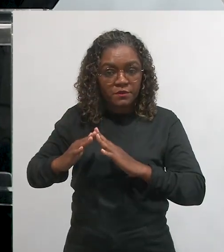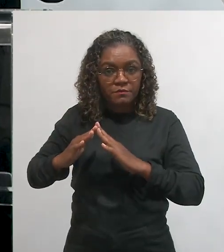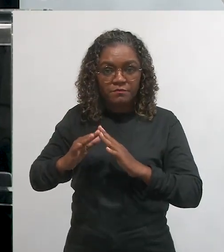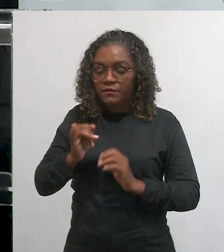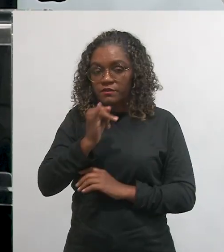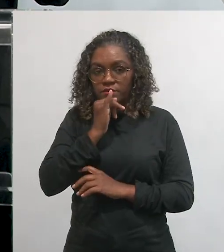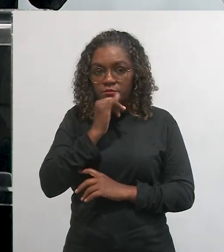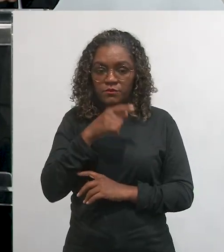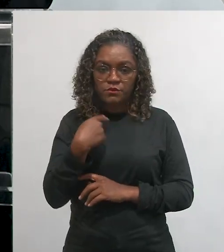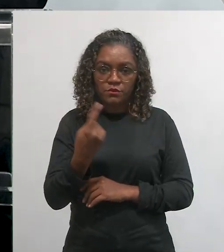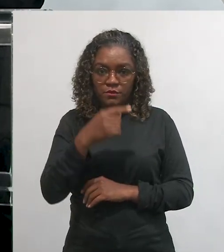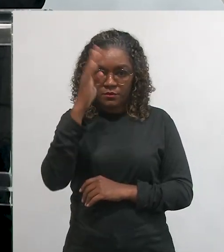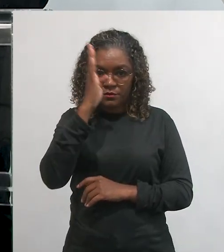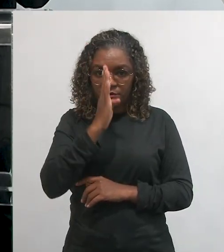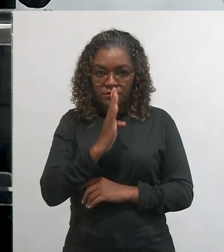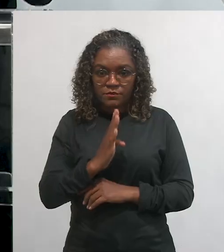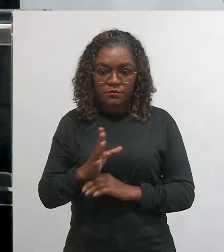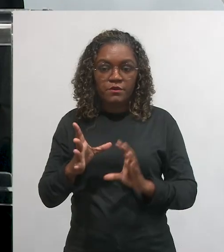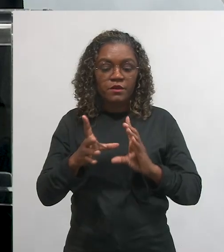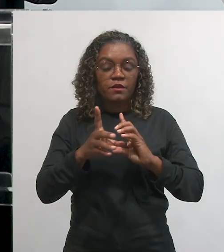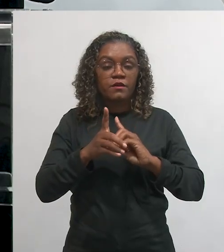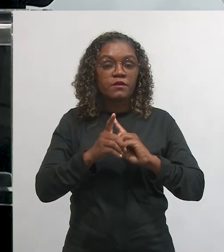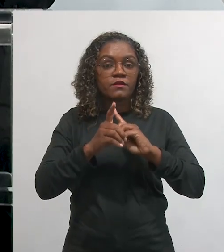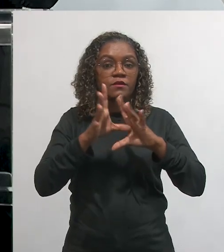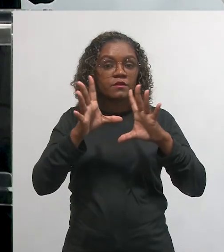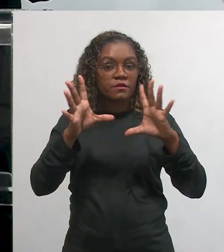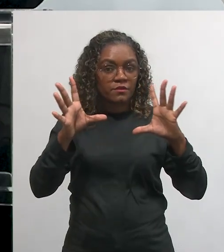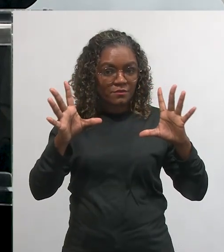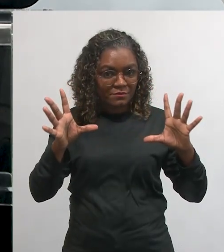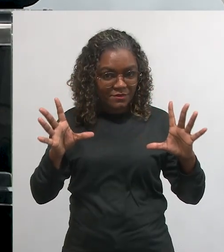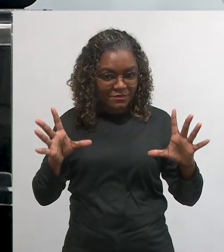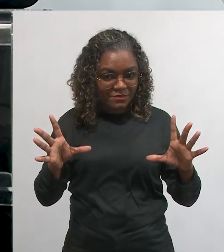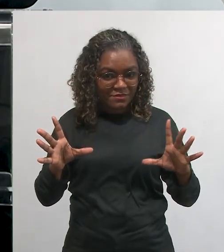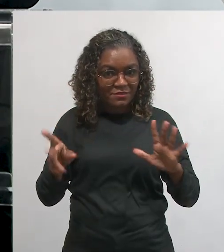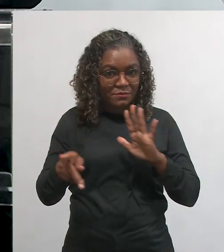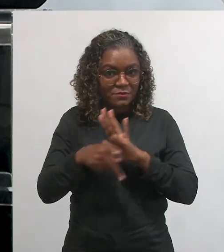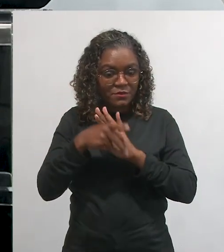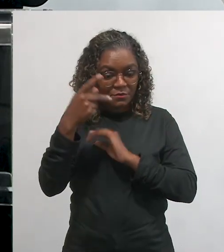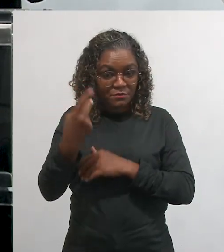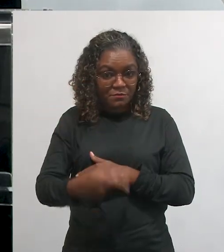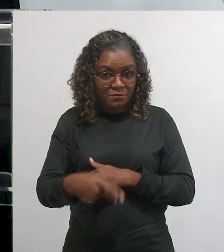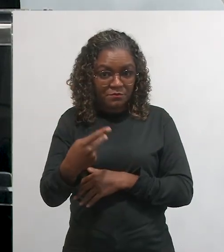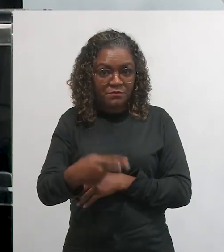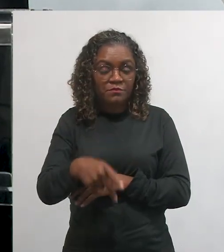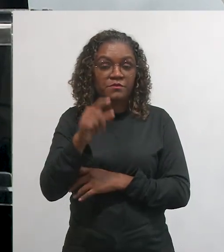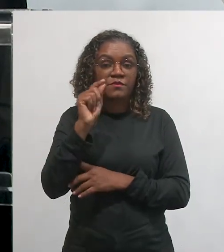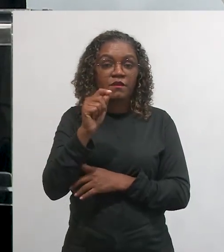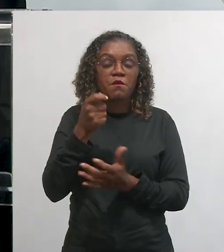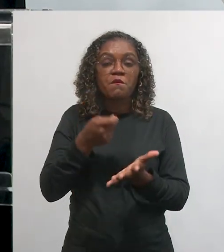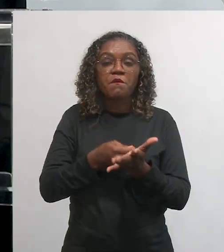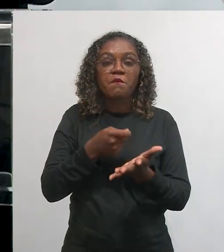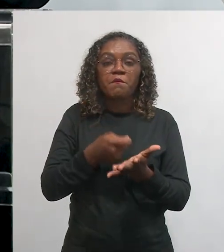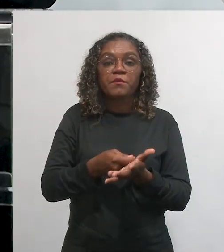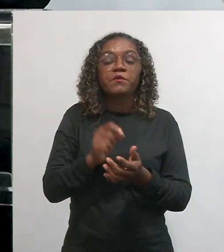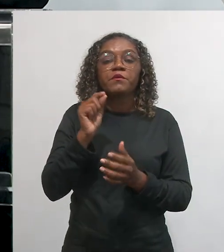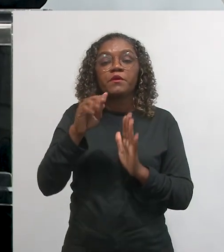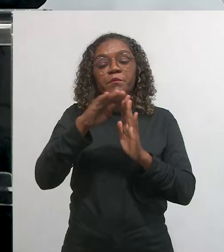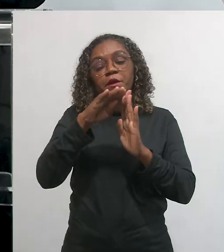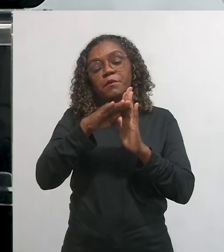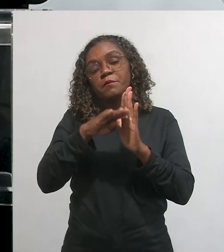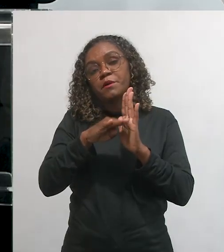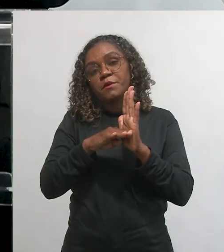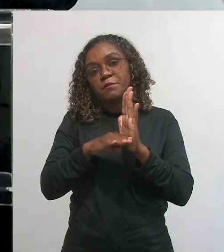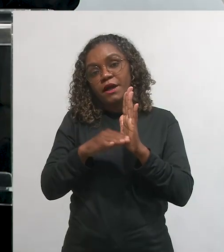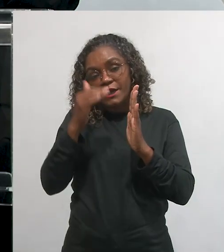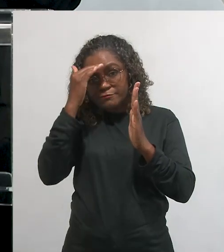Brasil, a democracia liberal do Estado Democrático Brasileiro nos obriga a cumprir esse tipo de